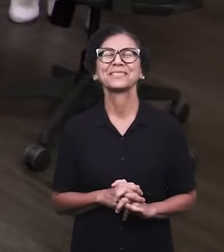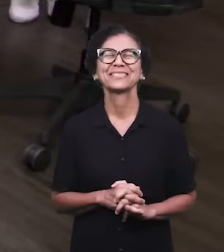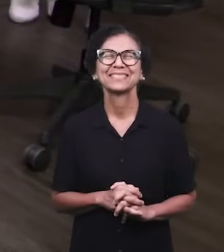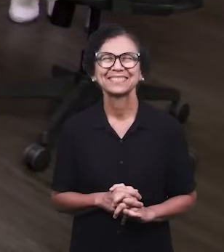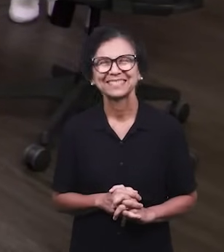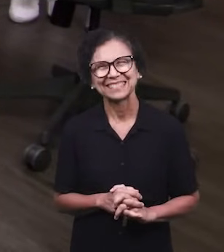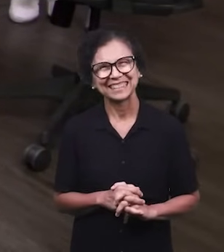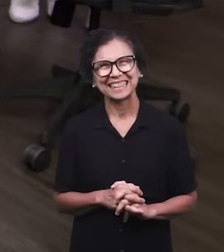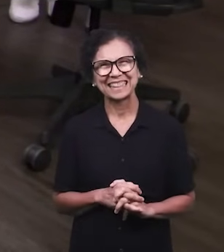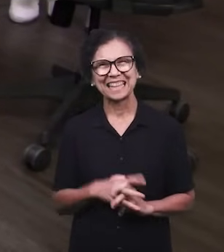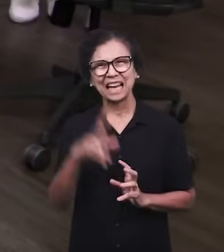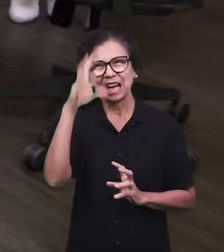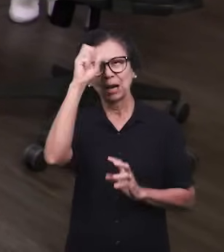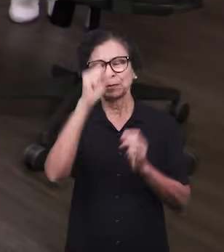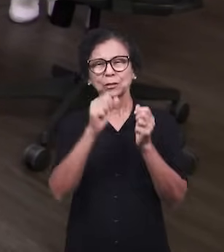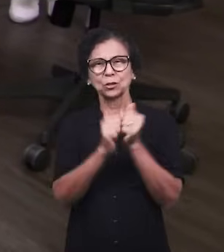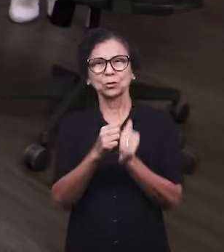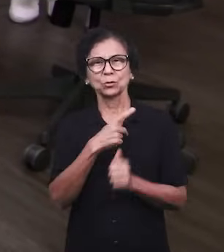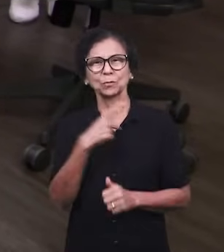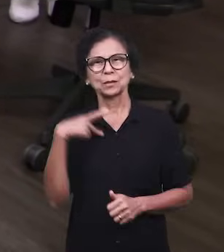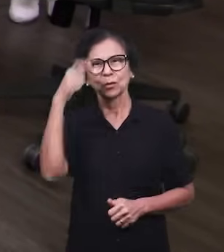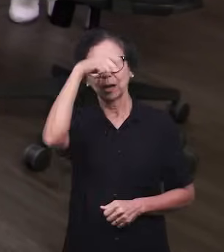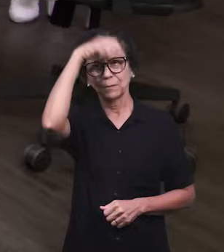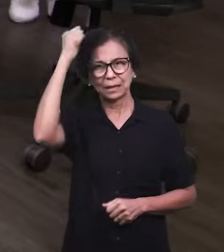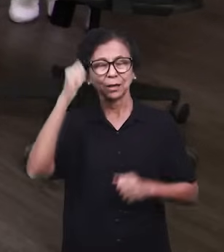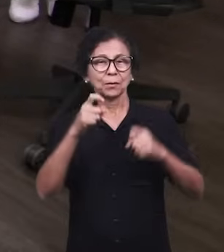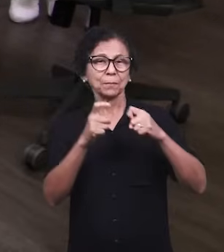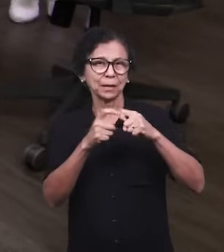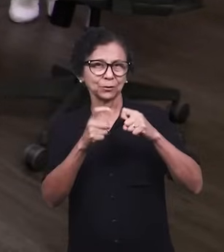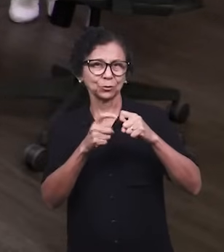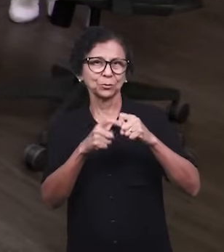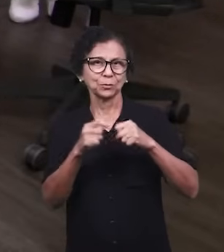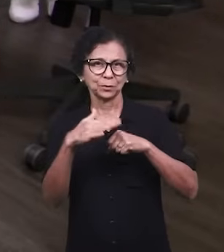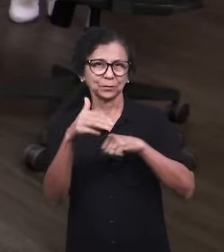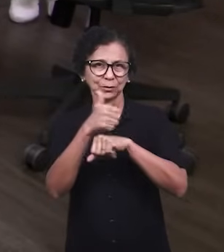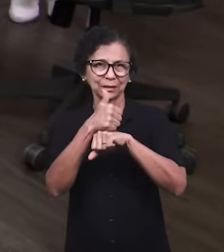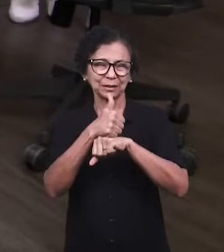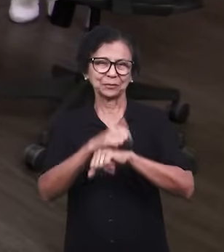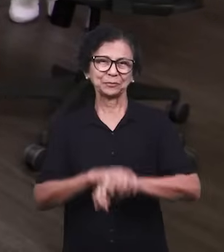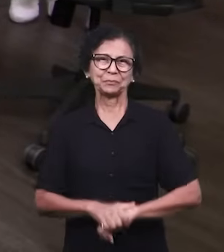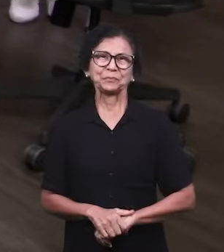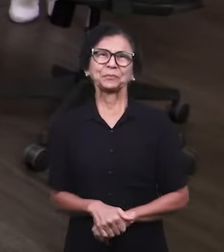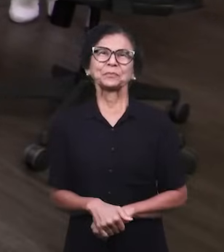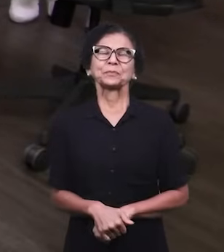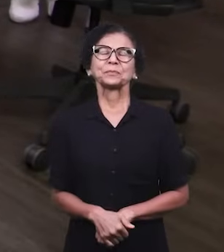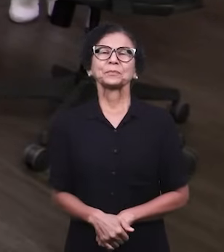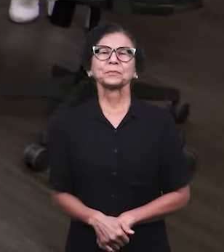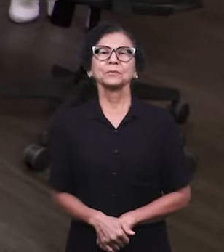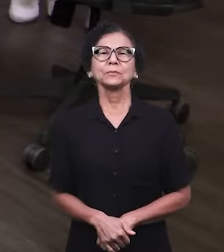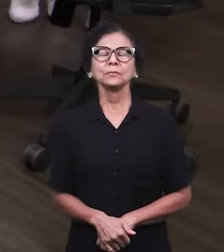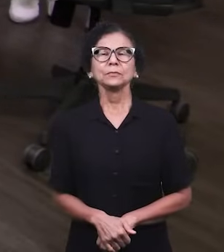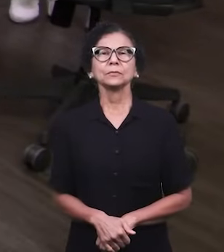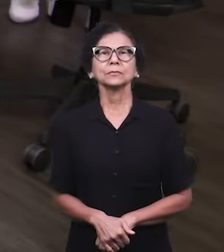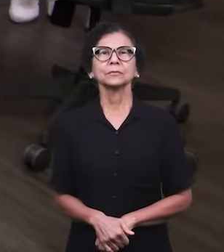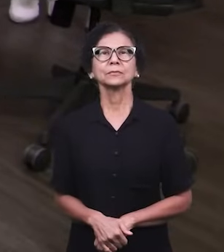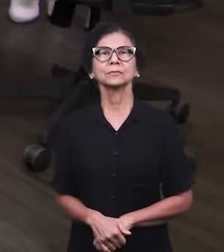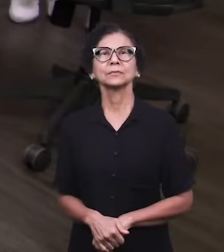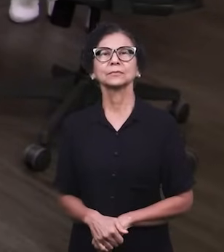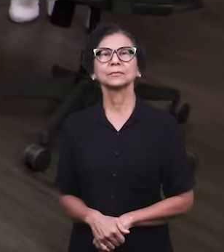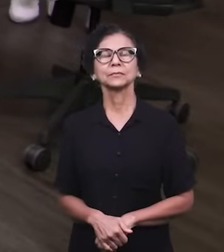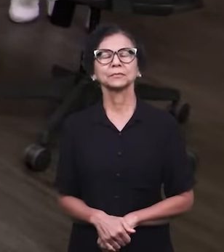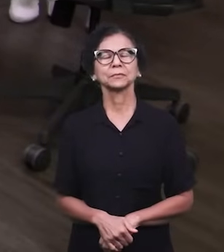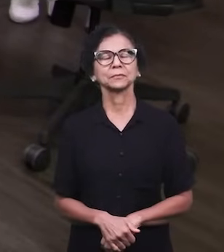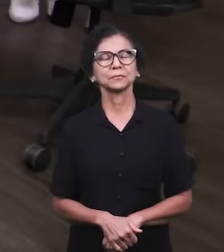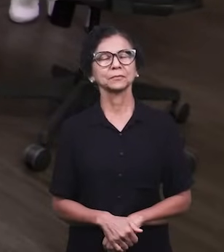Então, estamos juntos. Temos o mesmo professor. Amém. Bom, a gente tem sempre a participação